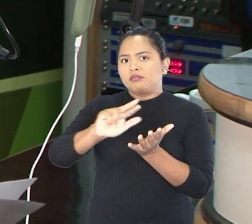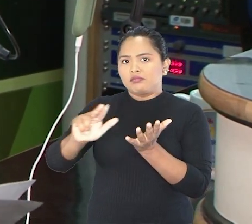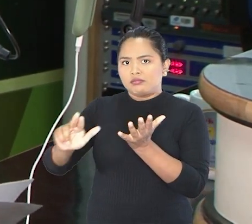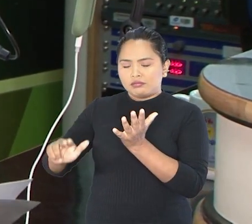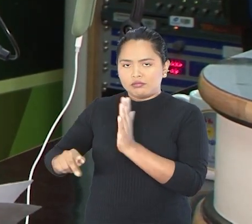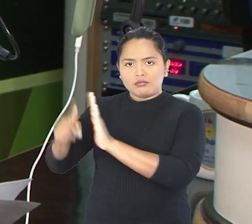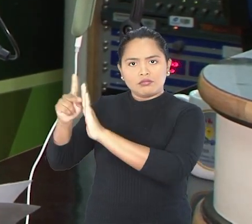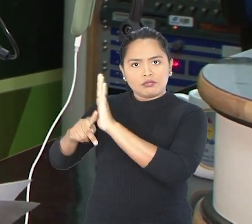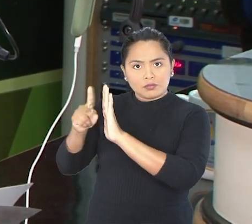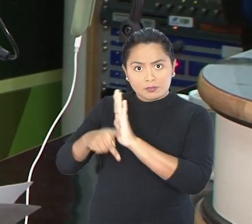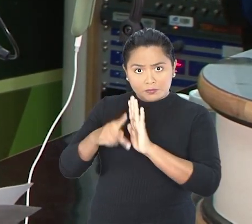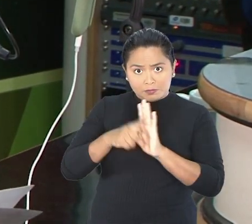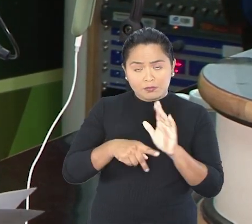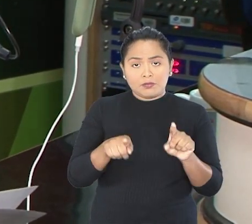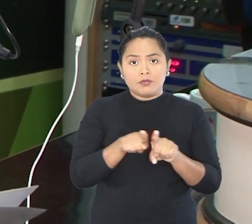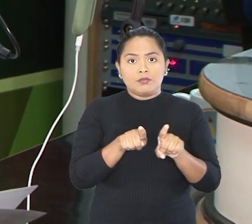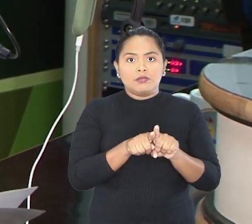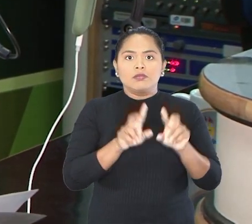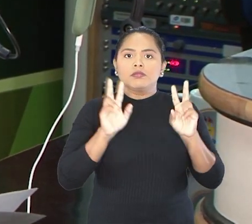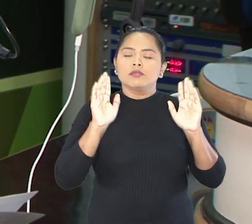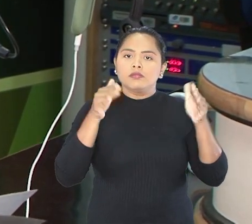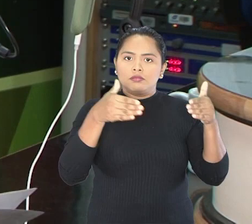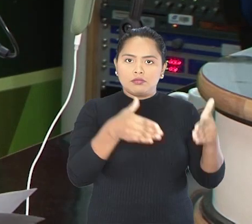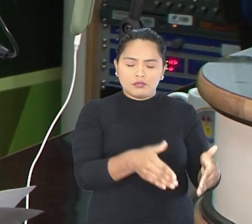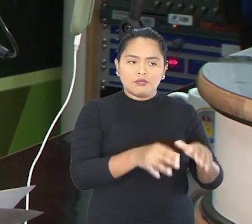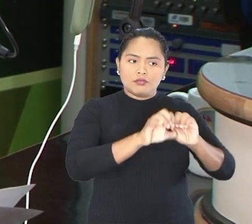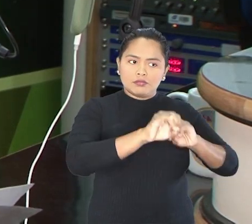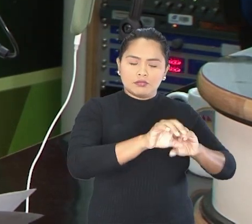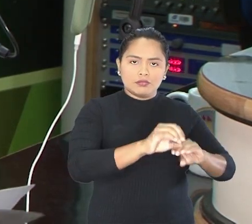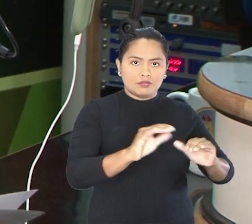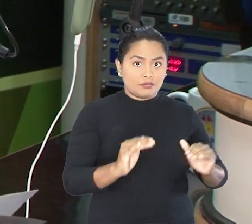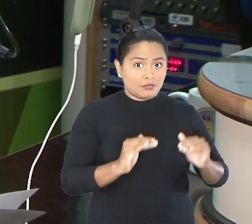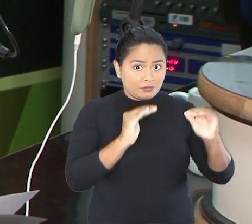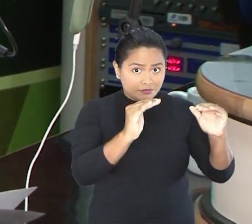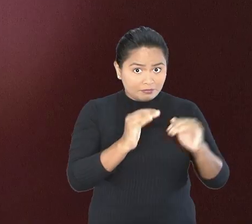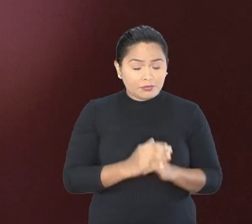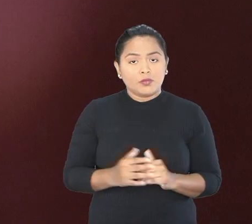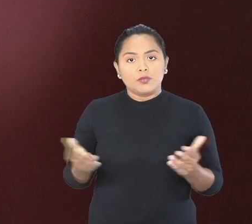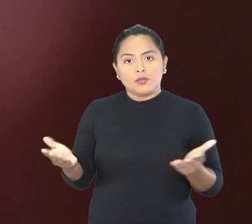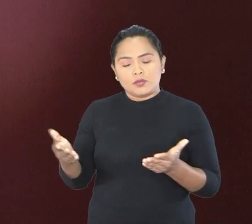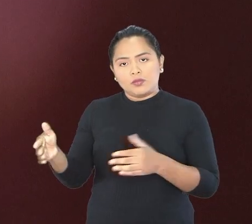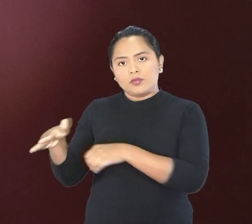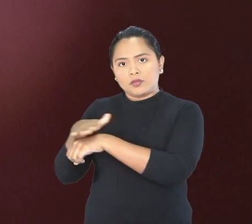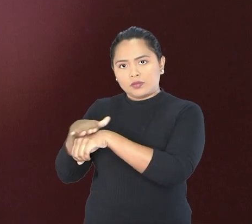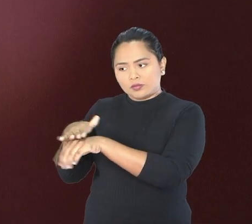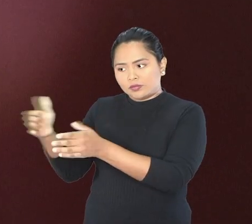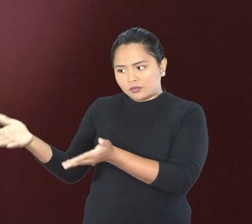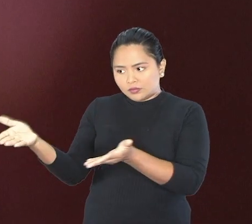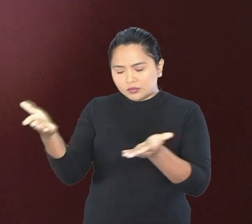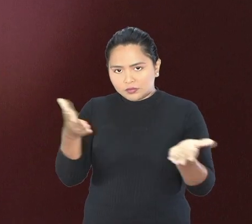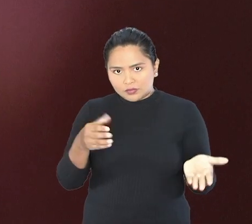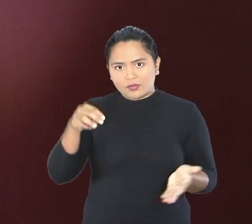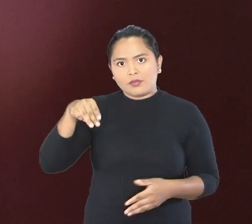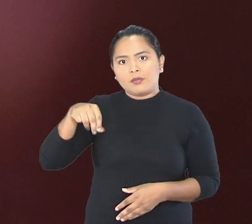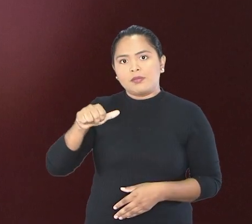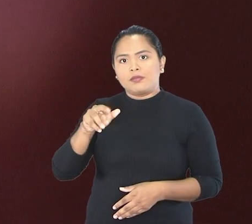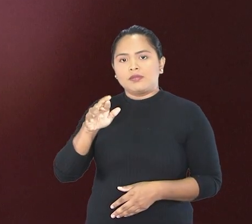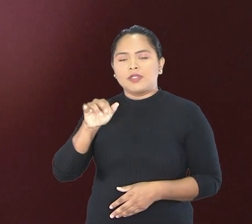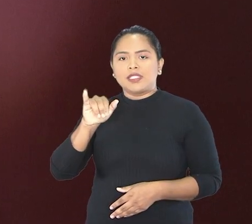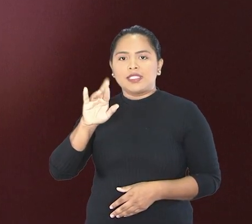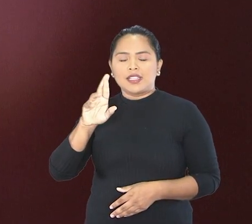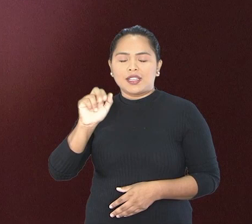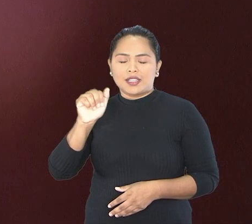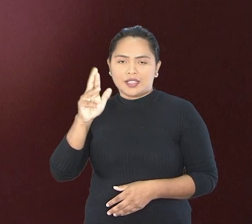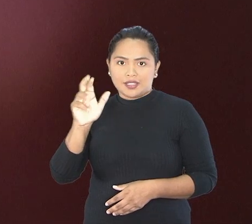também trata sobre assuntos relativos ao ensino superior. Hoje está conosco Maiara Nunes Cardoso, coordenadora de capacitação